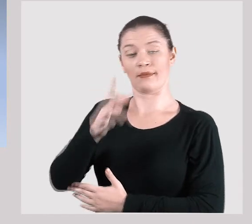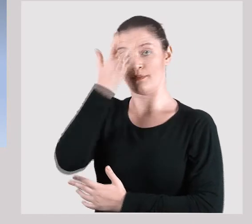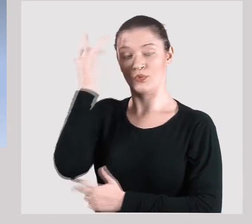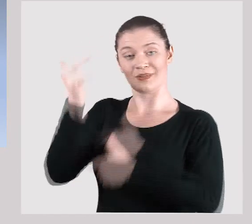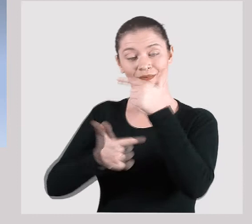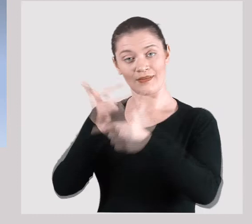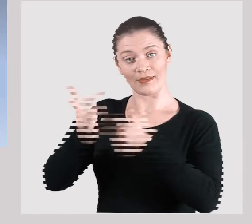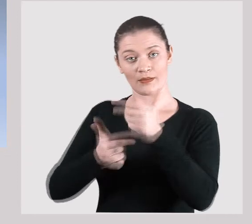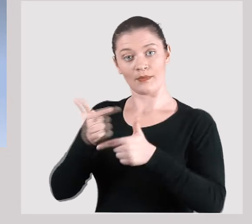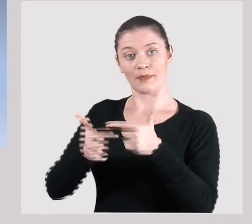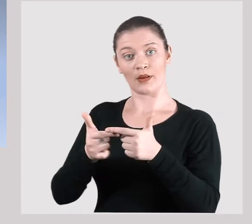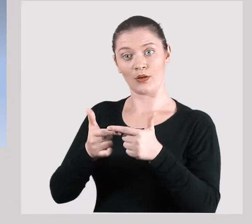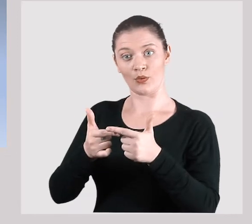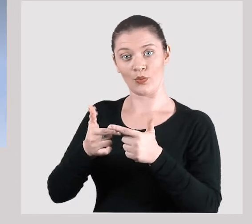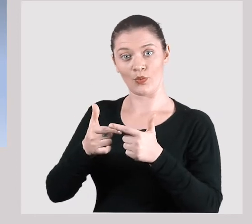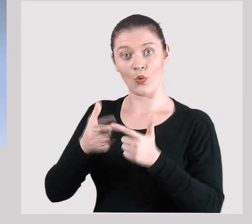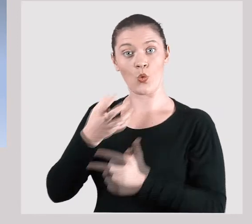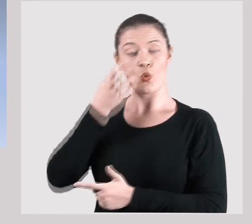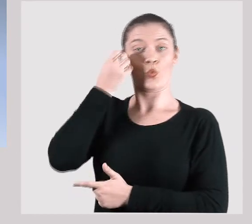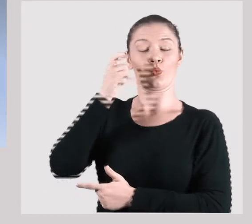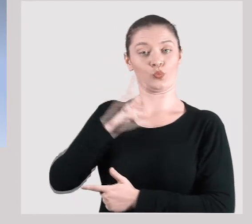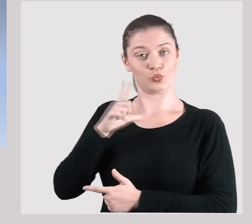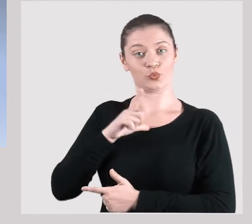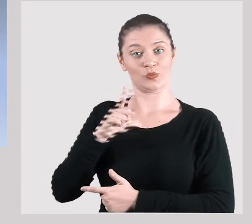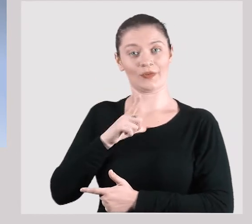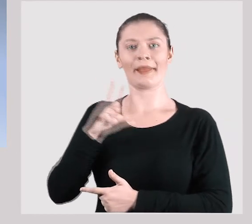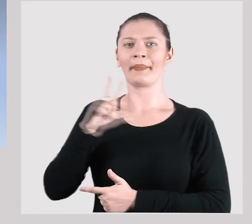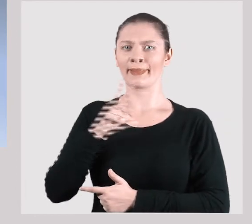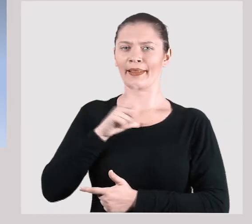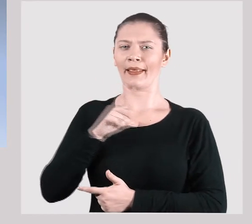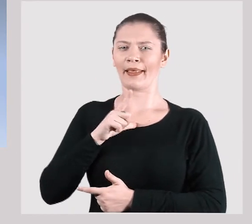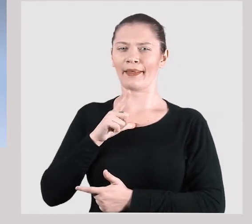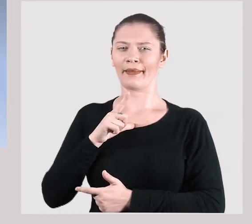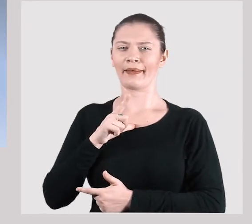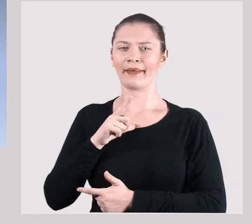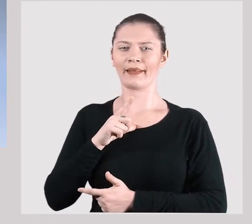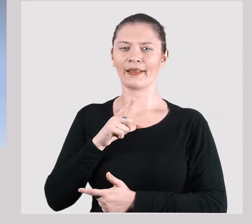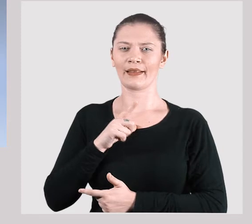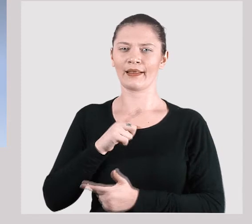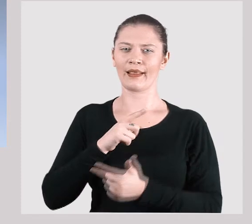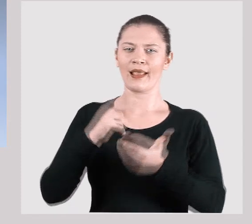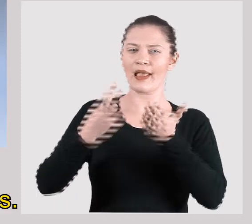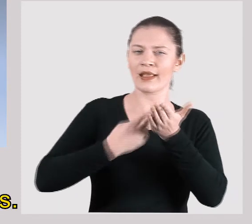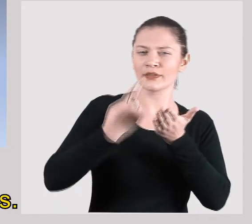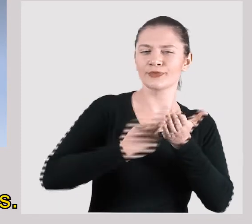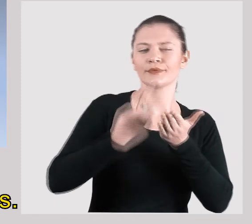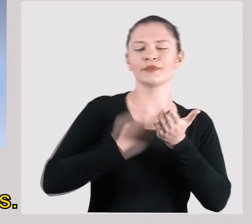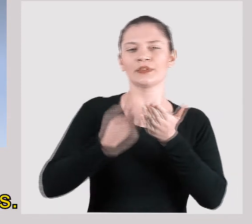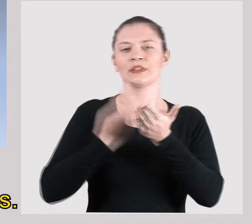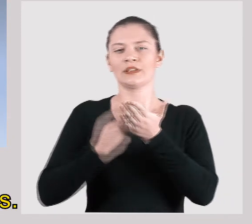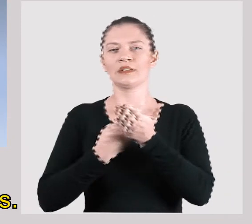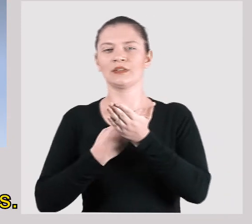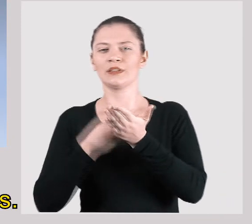eles ganham dinheiro com isso, tem financiamento, são editores de revistas de transgênero, são donos